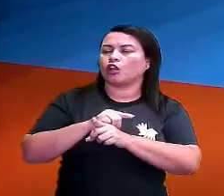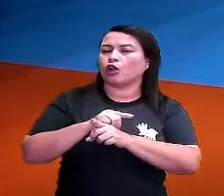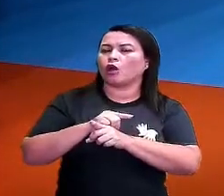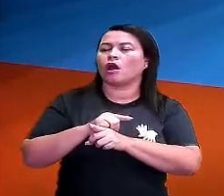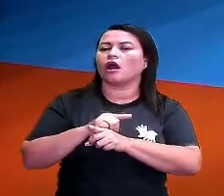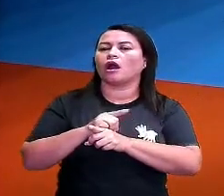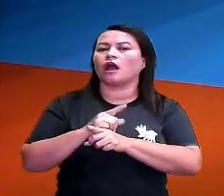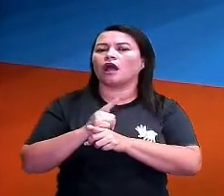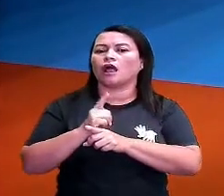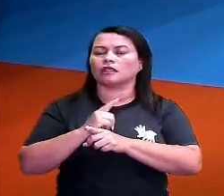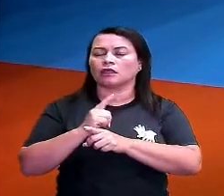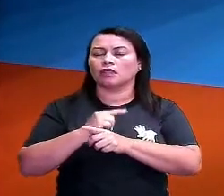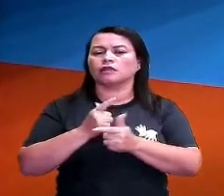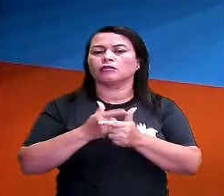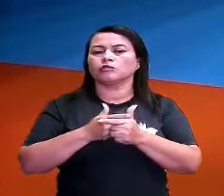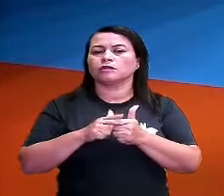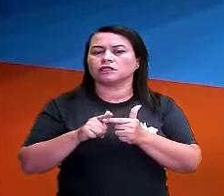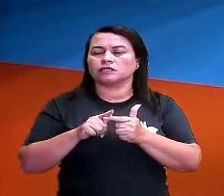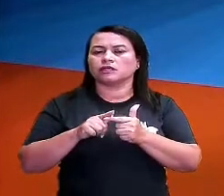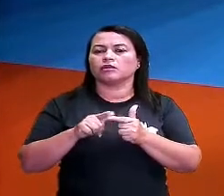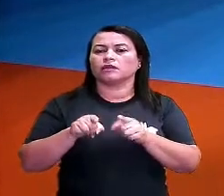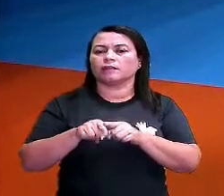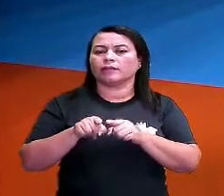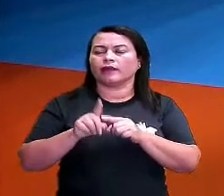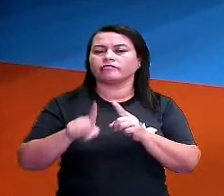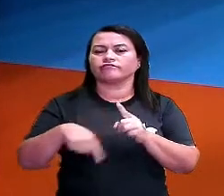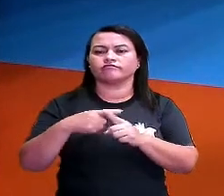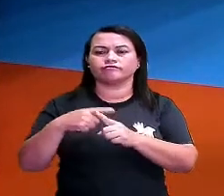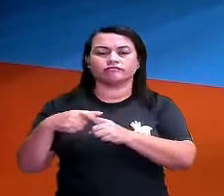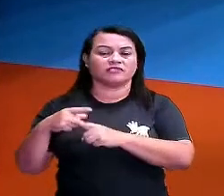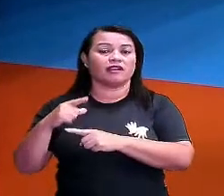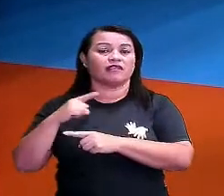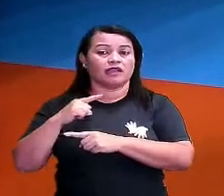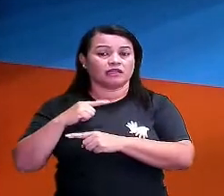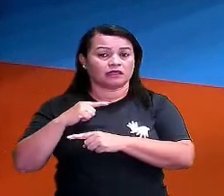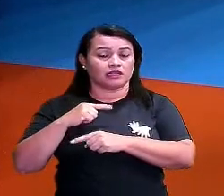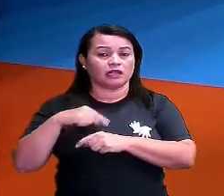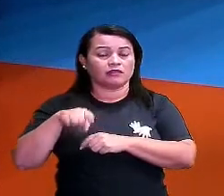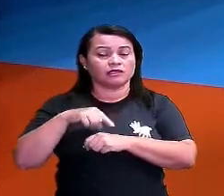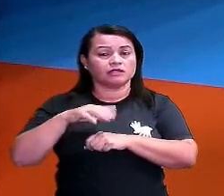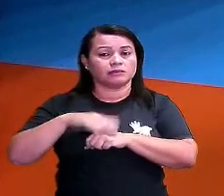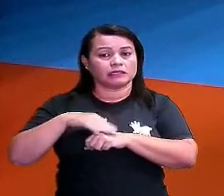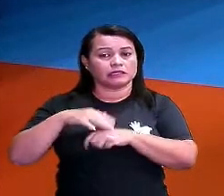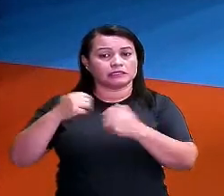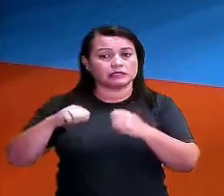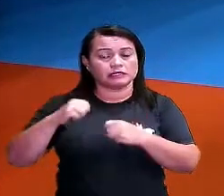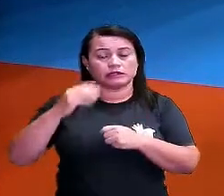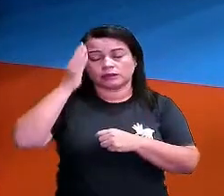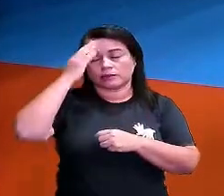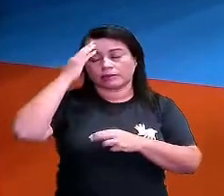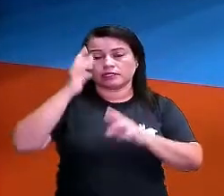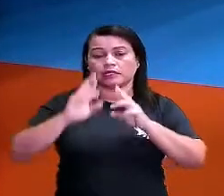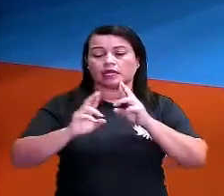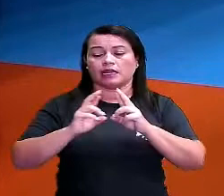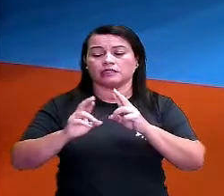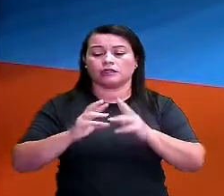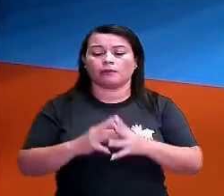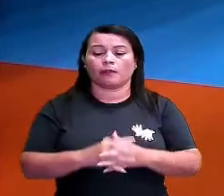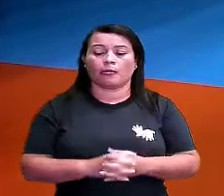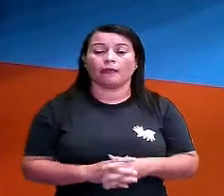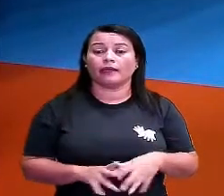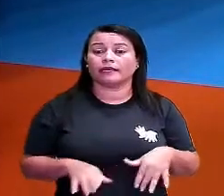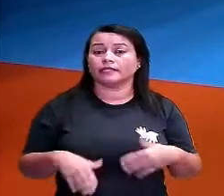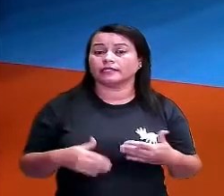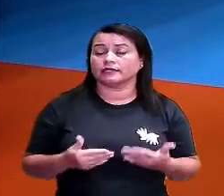da multiplicação e divisão, que é muito importante, porque vão ter situações que vocês precisam fazer essa relação, tá?